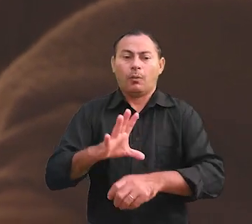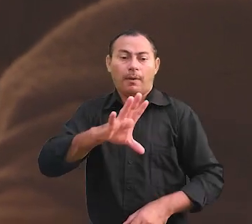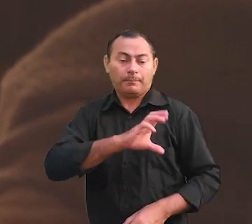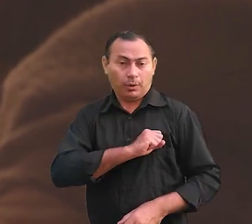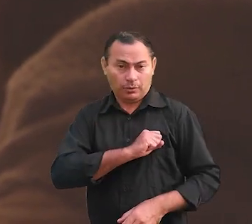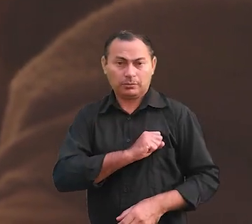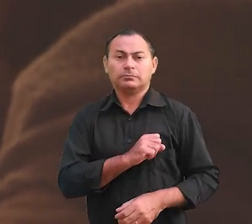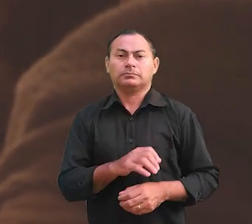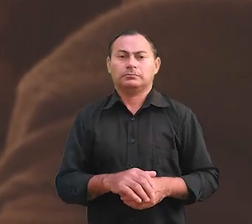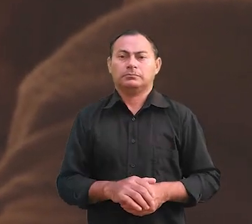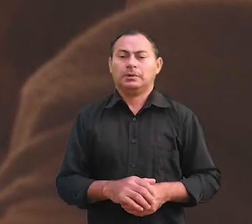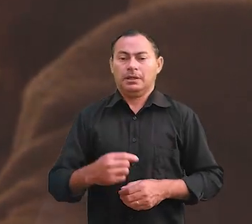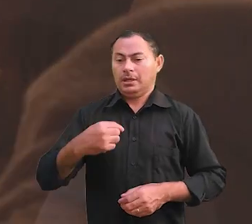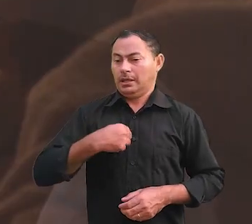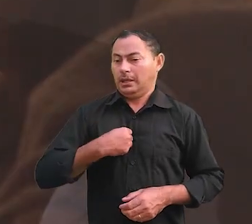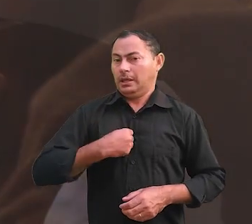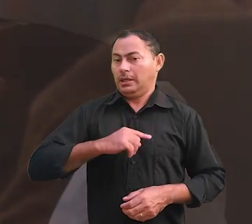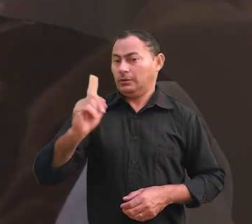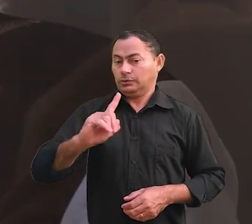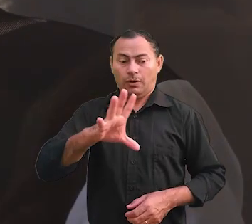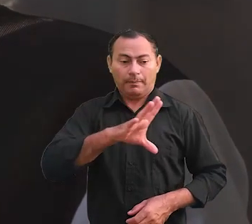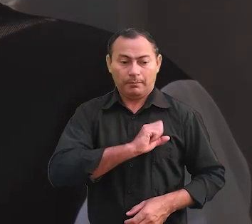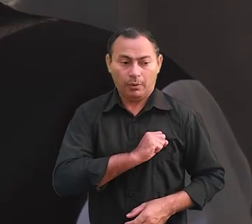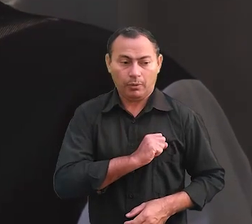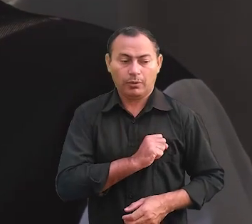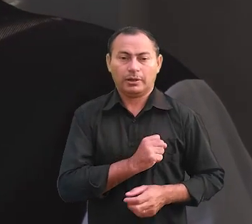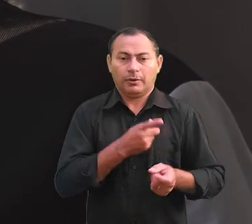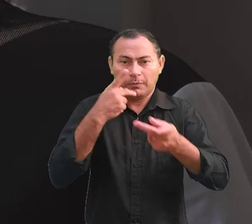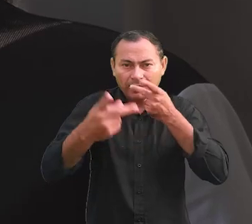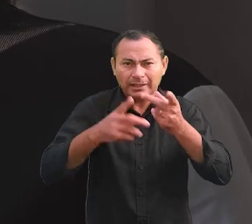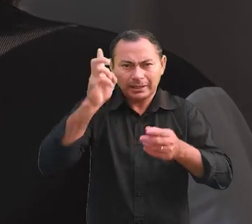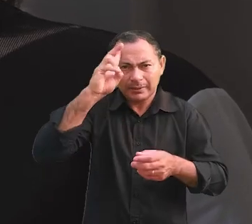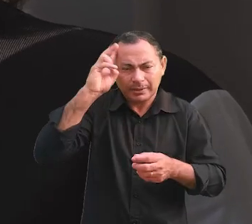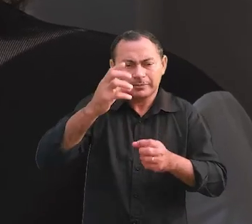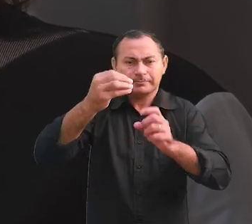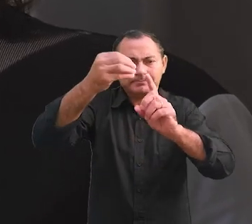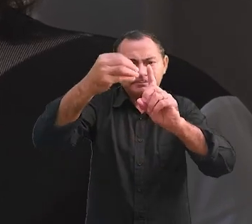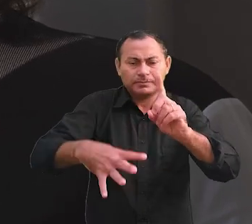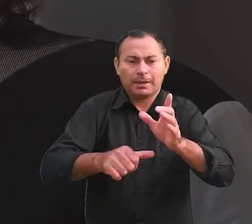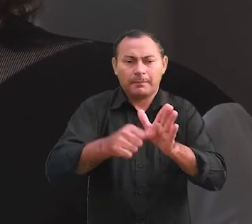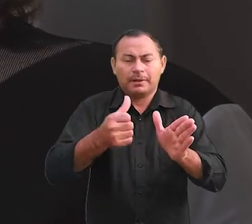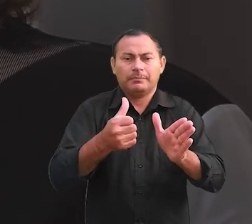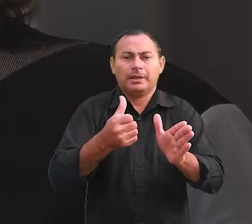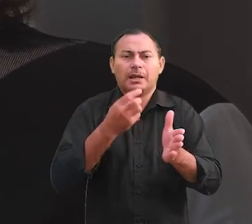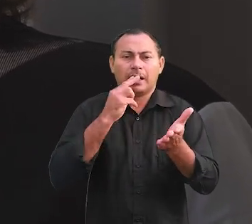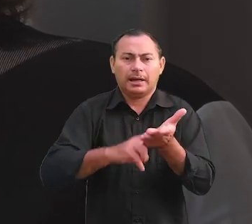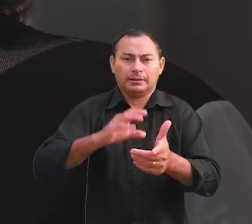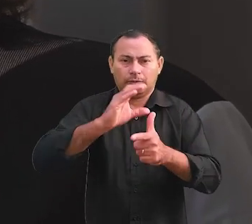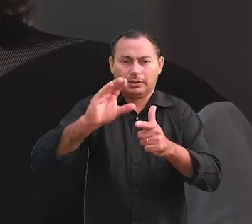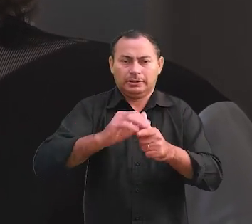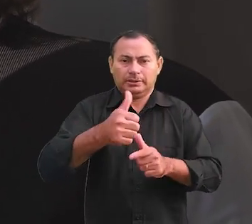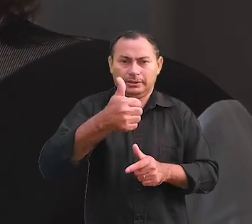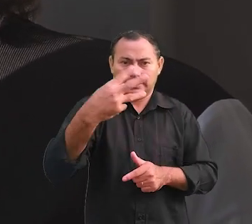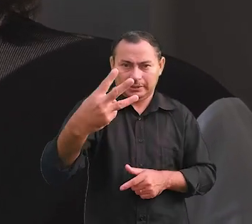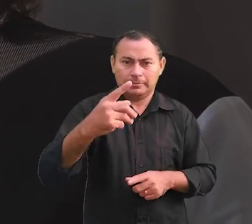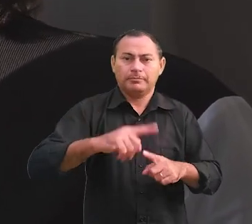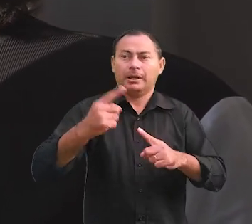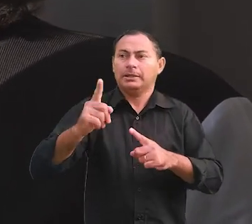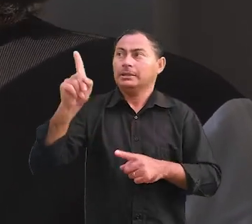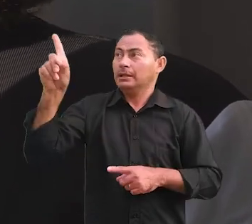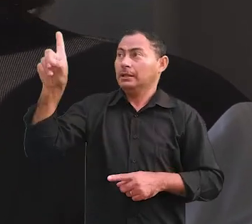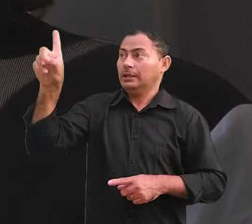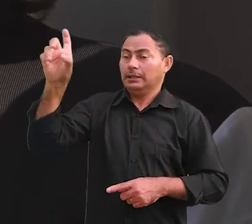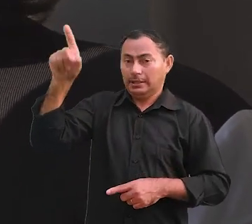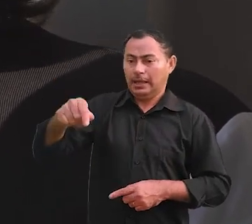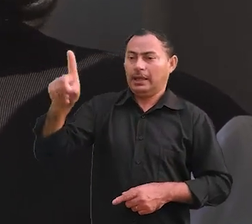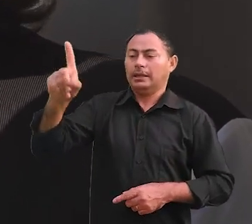aplicar isso o amor eu não sou esse amor eu nem tô nem lembro descrito em primeira Coríntios 13 semanas